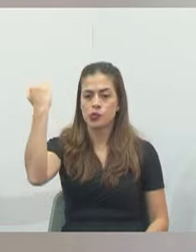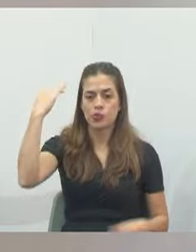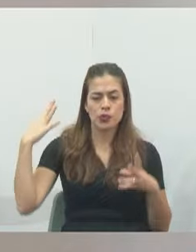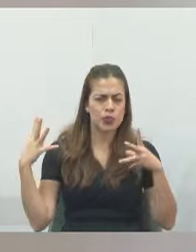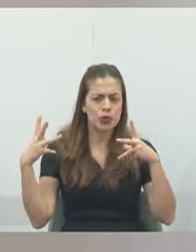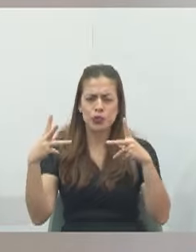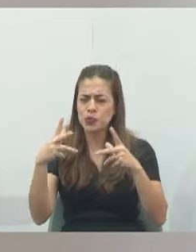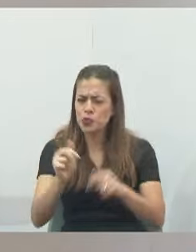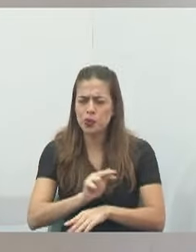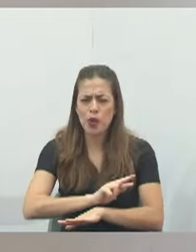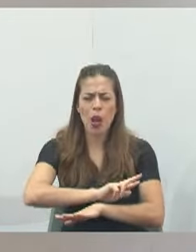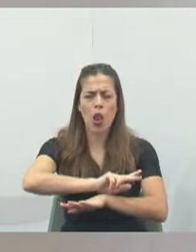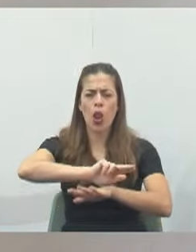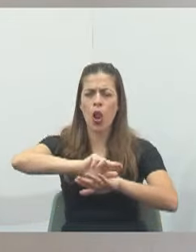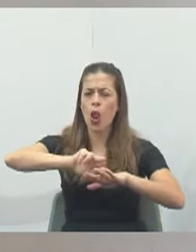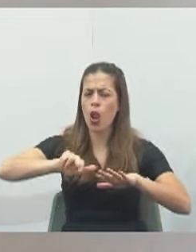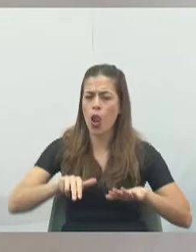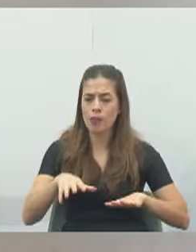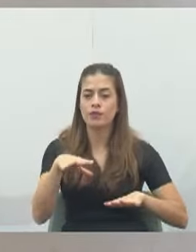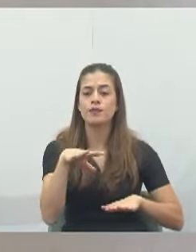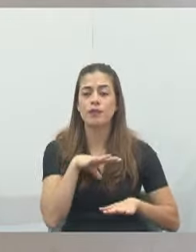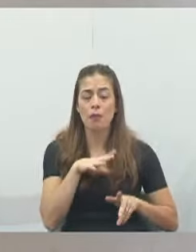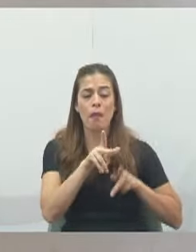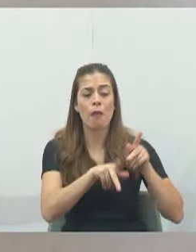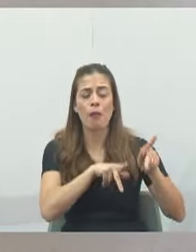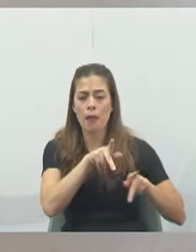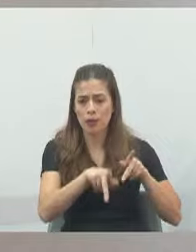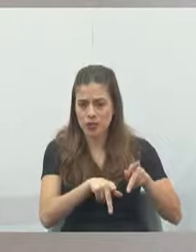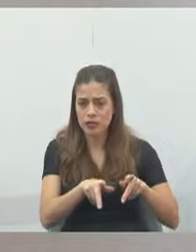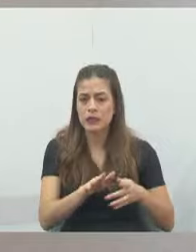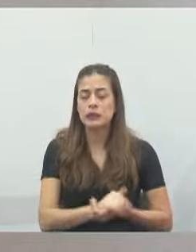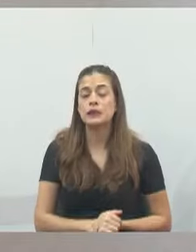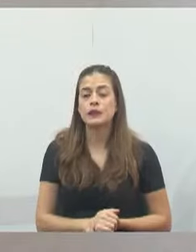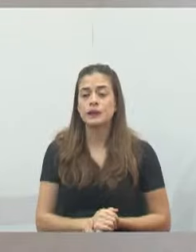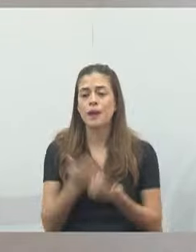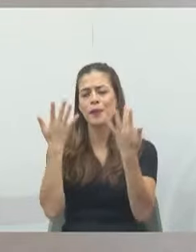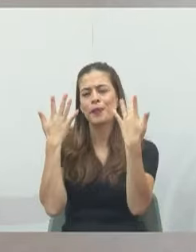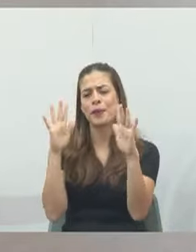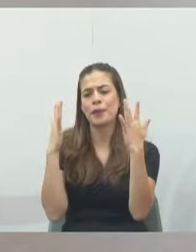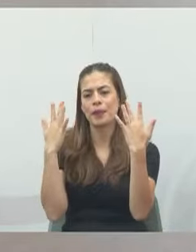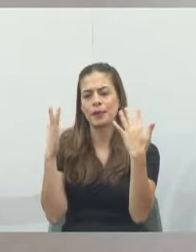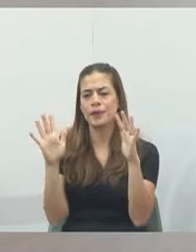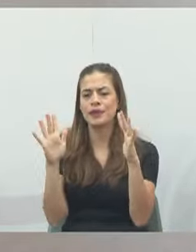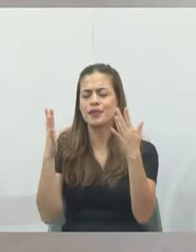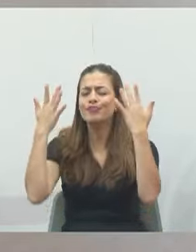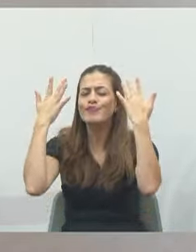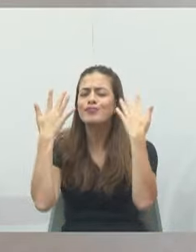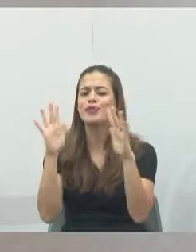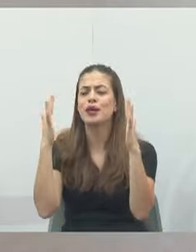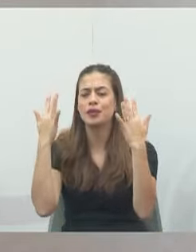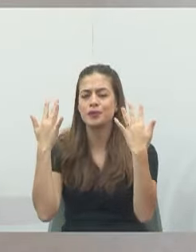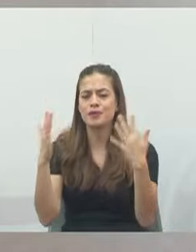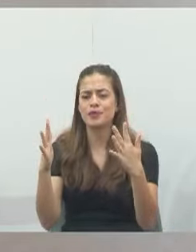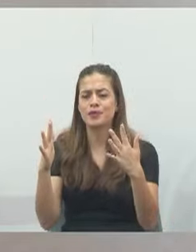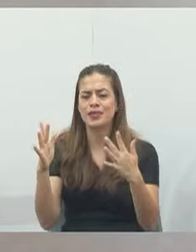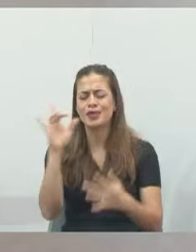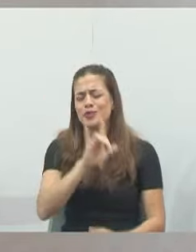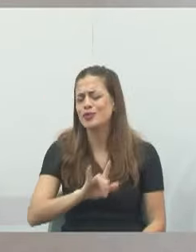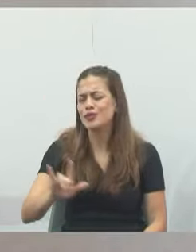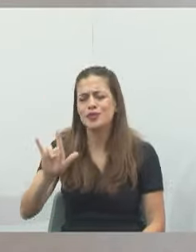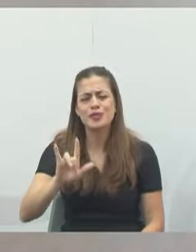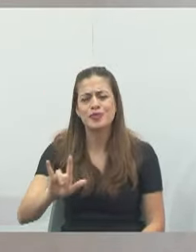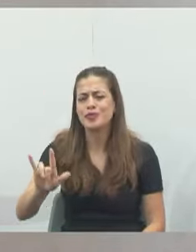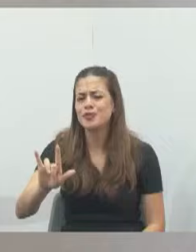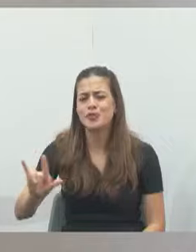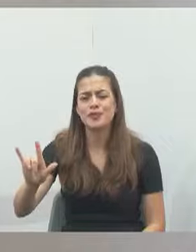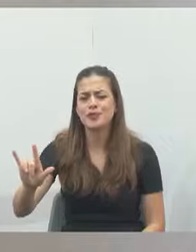os quesitos, né? Numa população. Então, meus parabéns. Meus parabéns. Eu te amo muito,